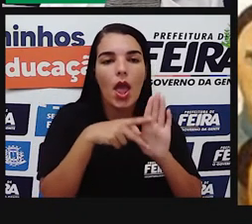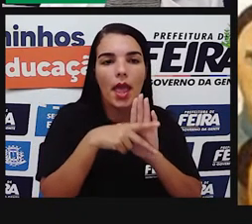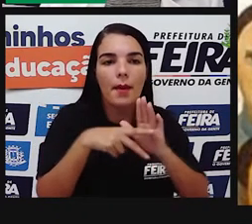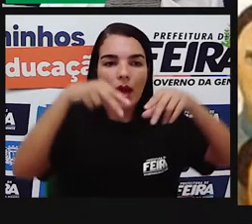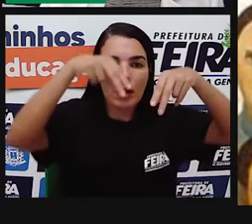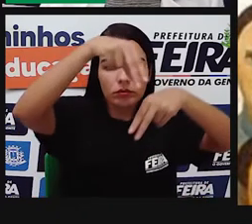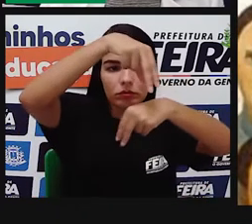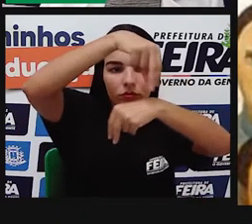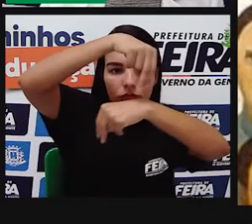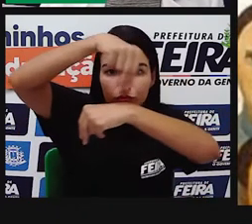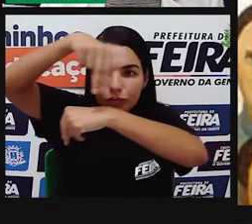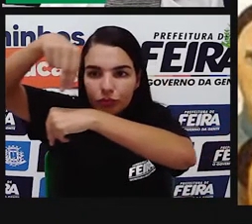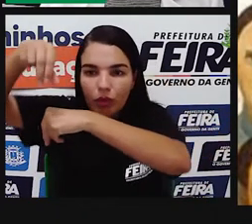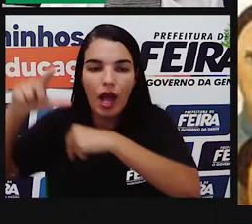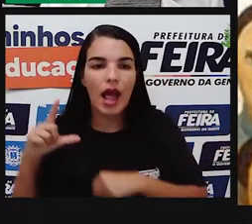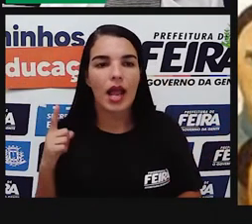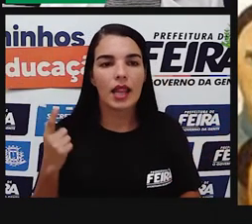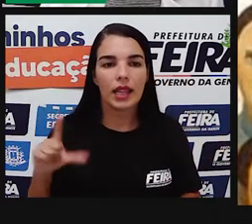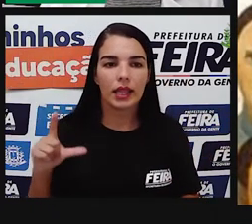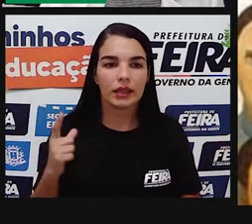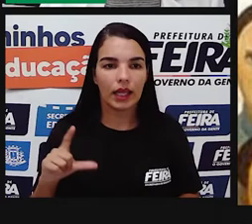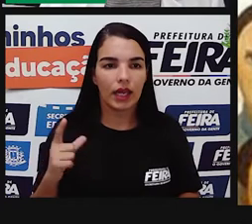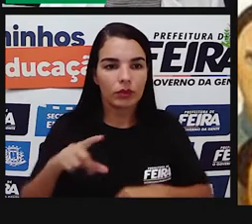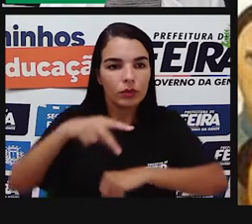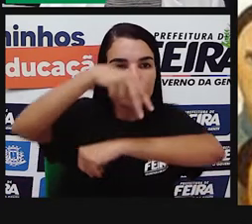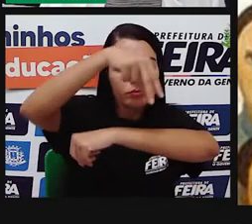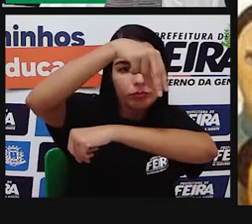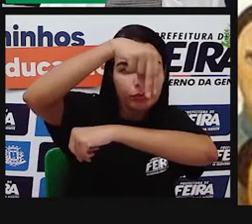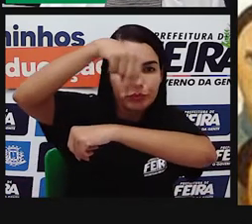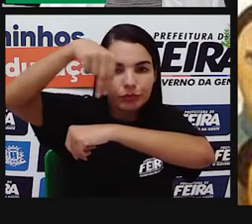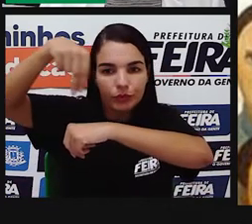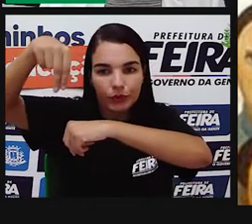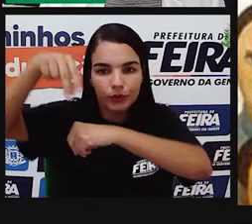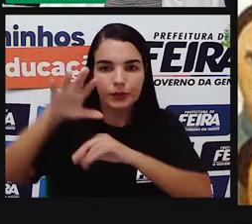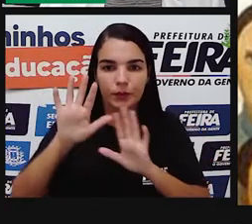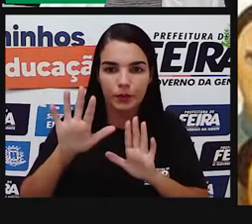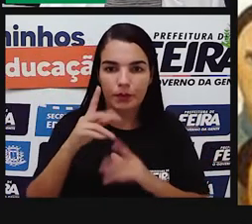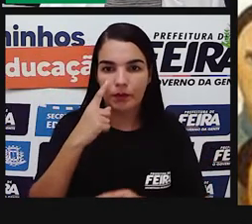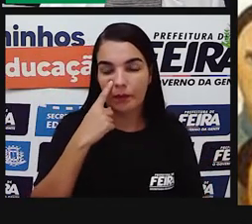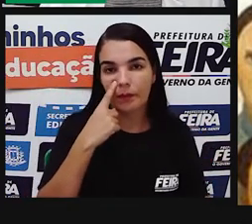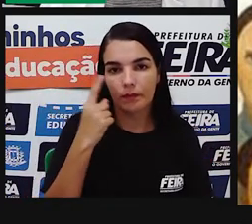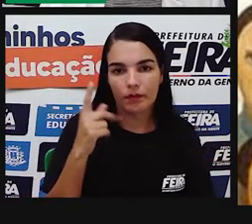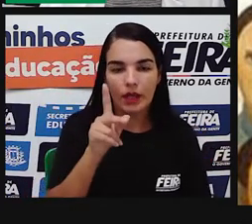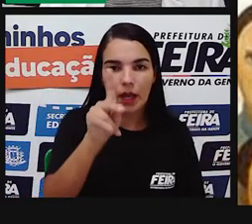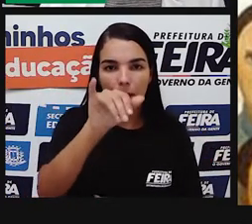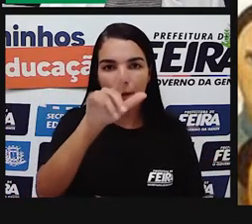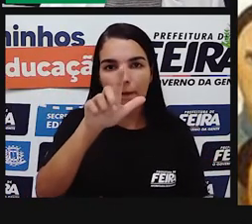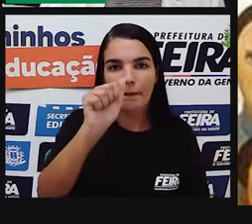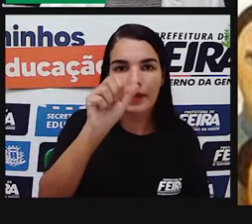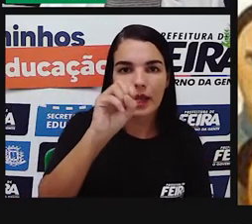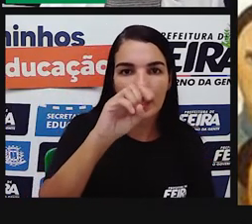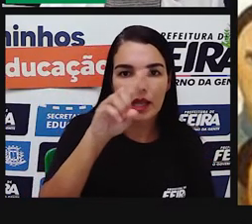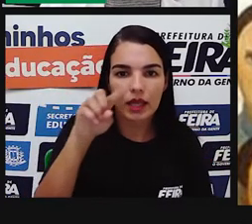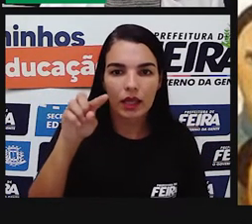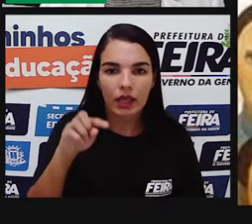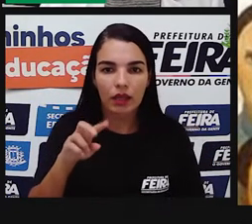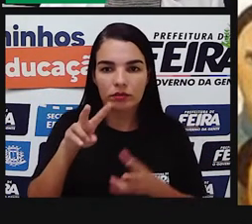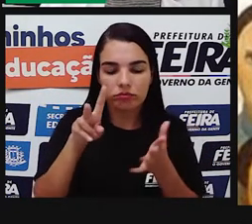cordel. Observem direito. Bem, Pirão Deitado, um dos comparsas de Lampião,